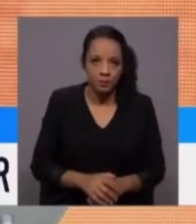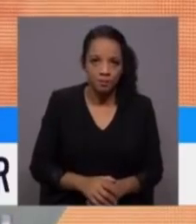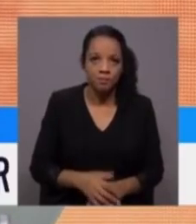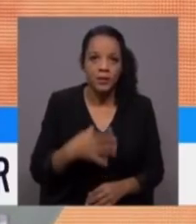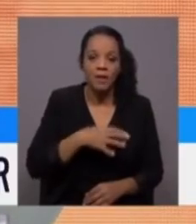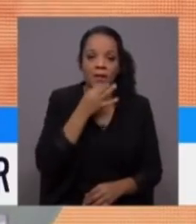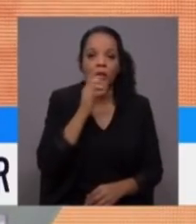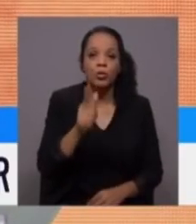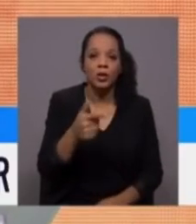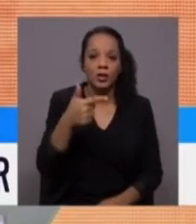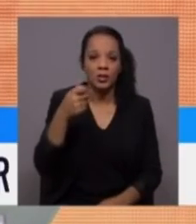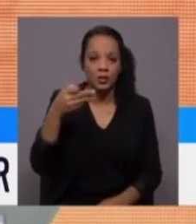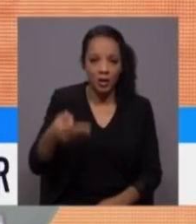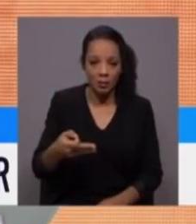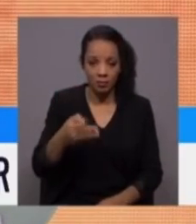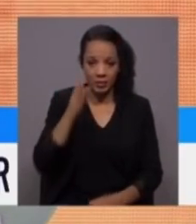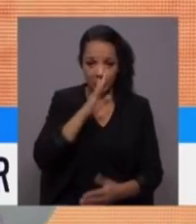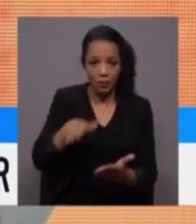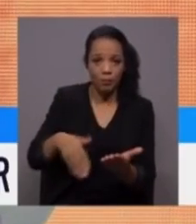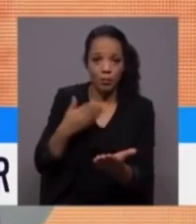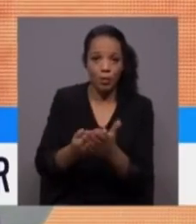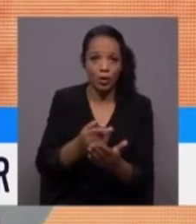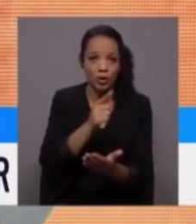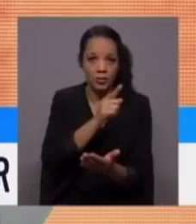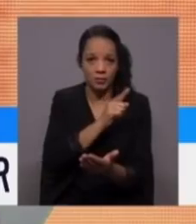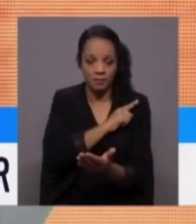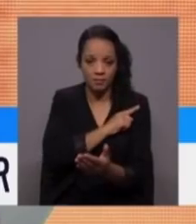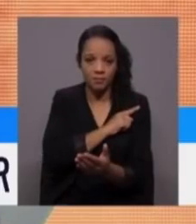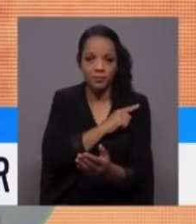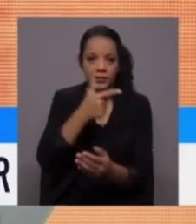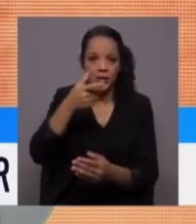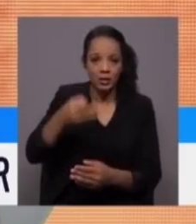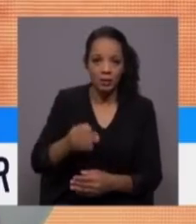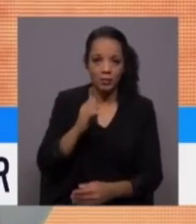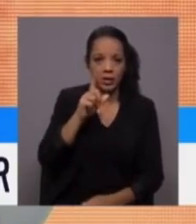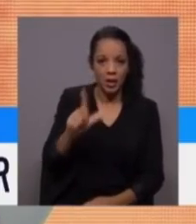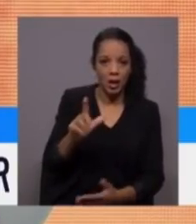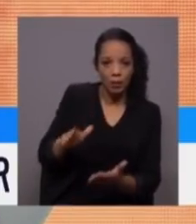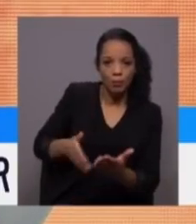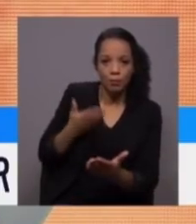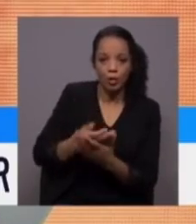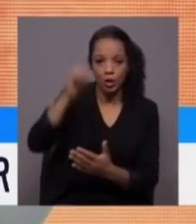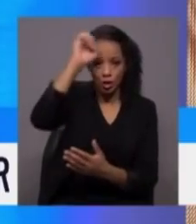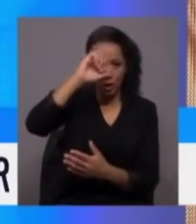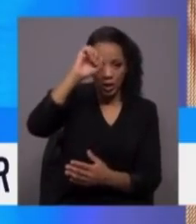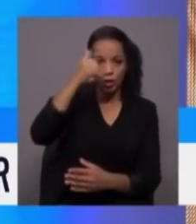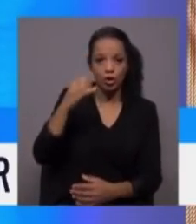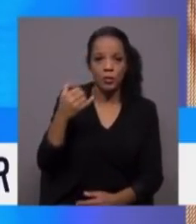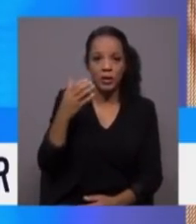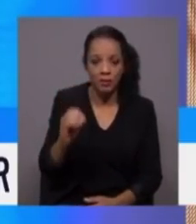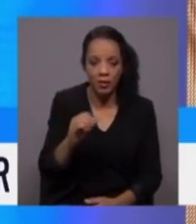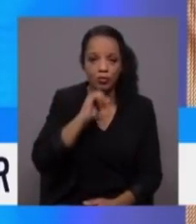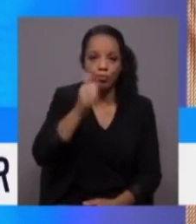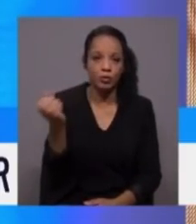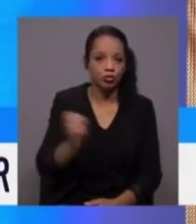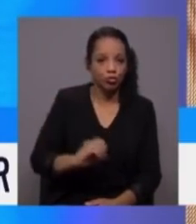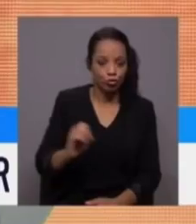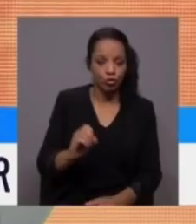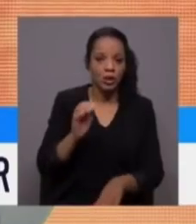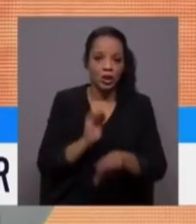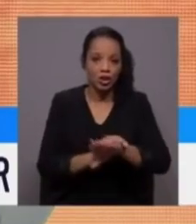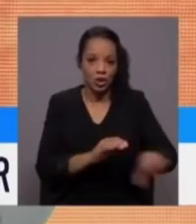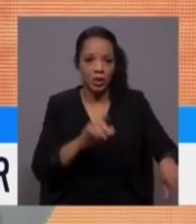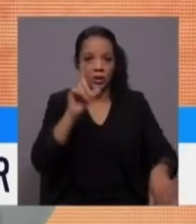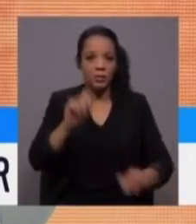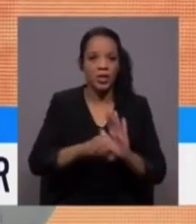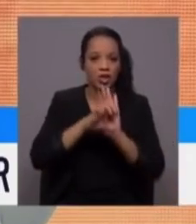a fala da Tap vou dizer proposta de privatizar a TAP que incentivo ao propósito em janeiro 2020 não tivessem de chumbada pela